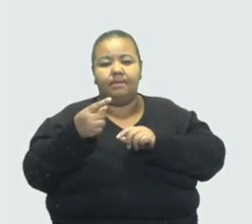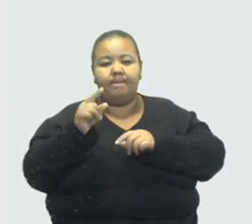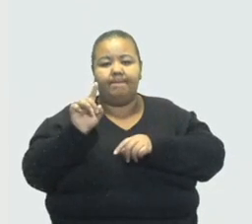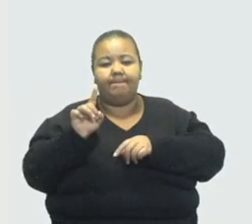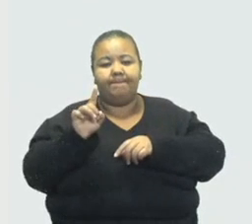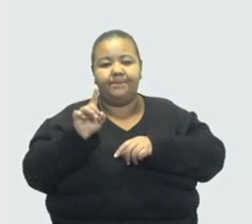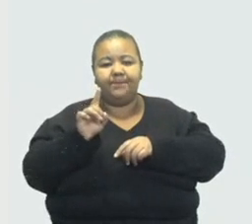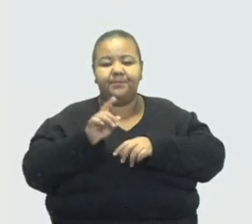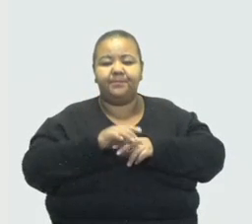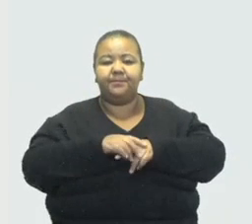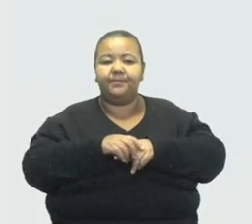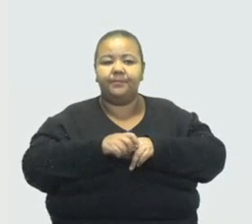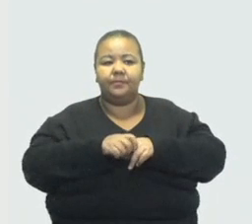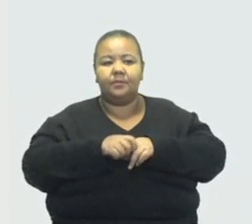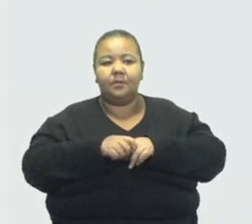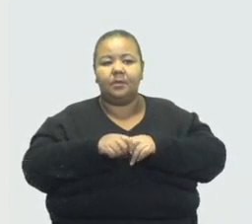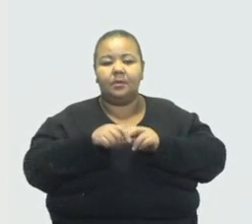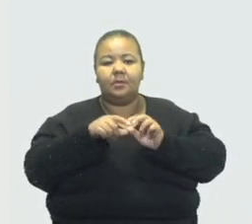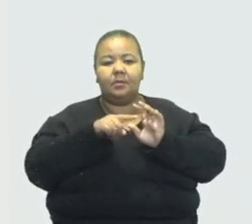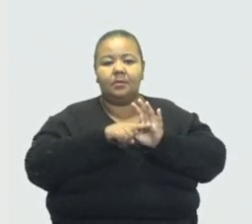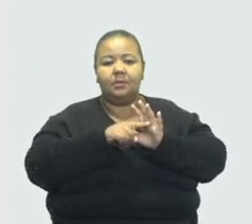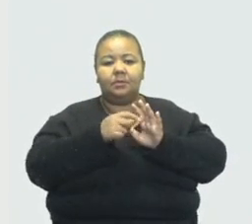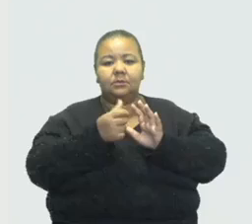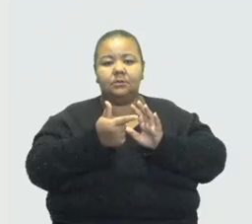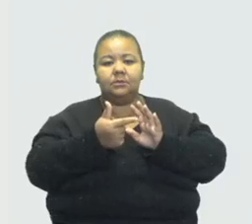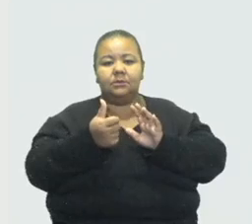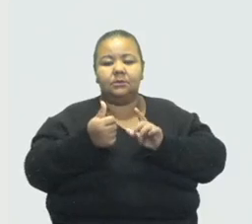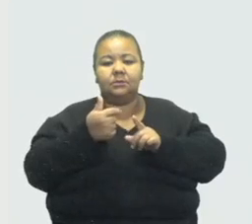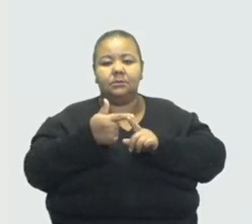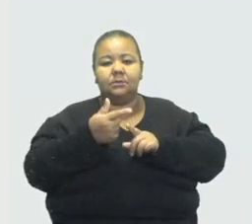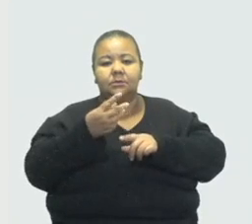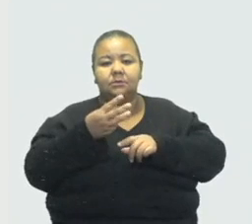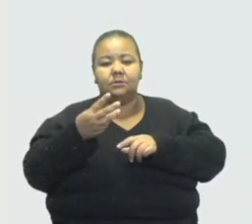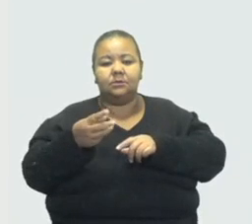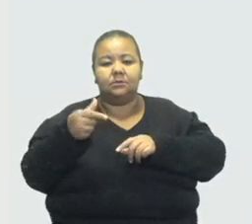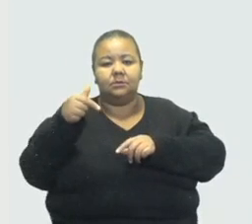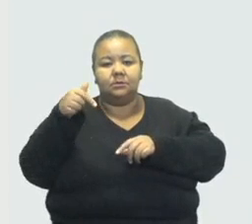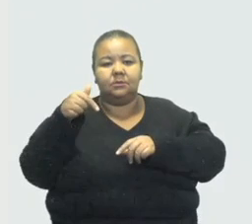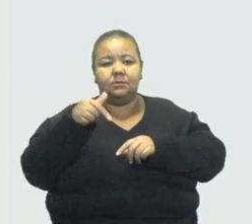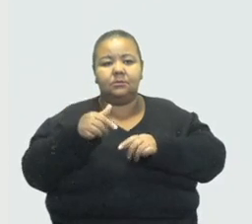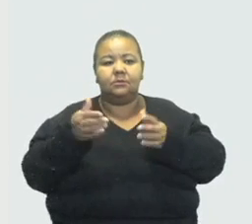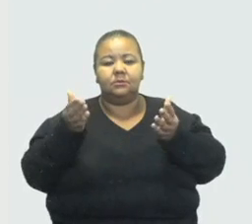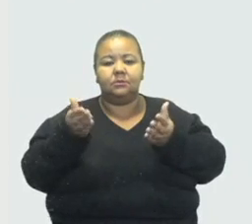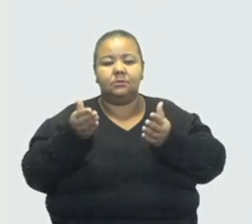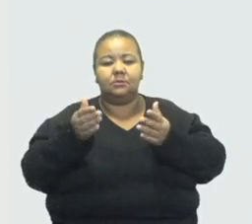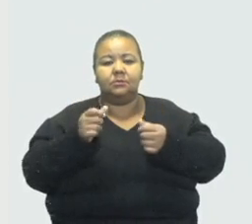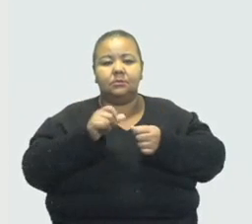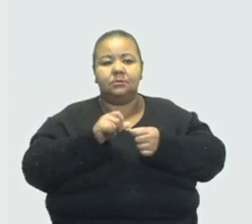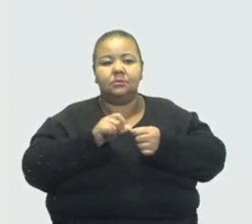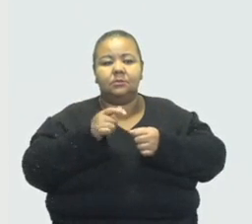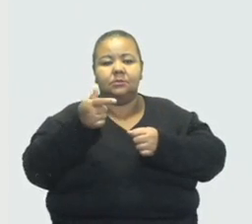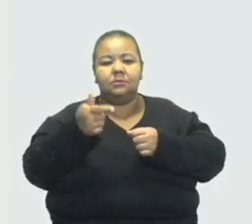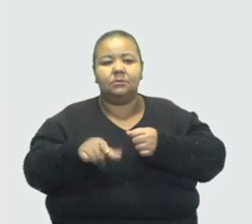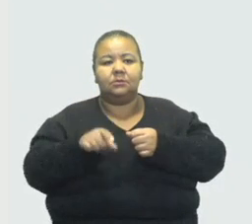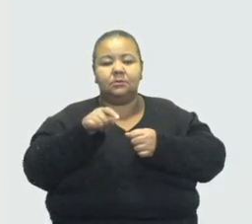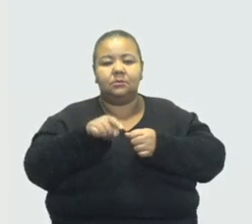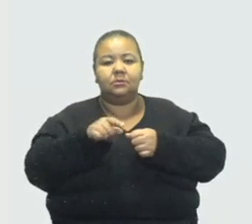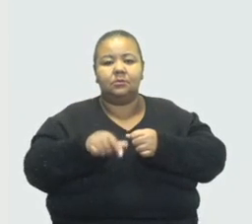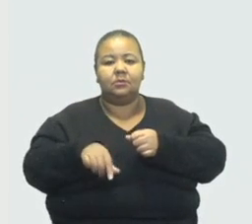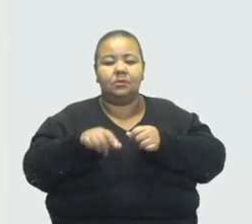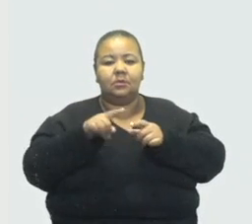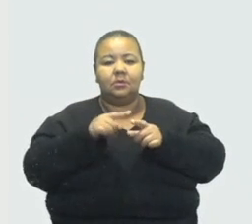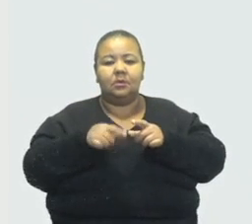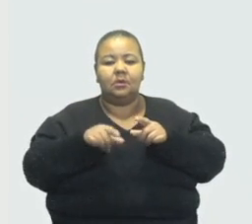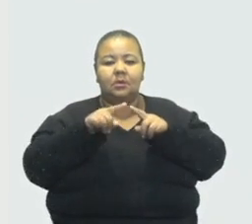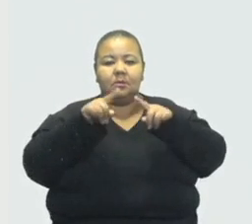1. Menos 26 com mais 33, 7. Agora, a gente vai reescrever agora o sistema, essa